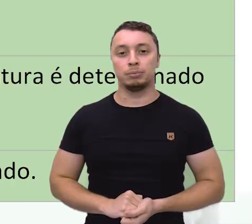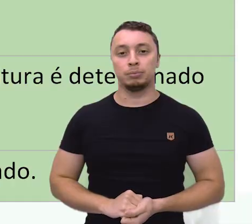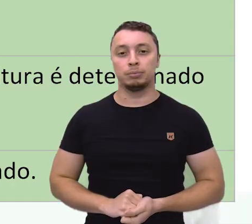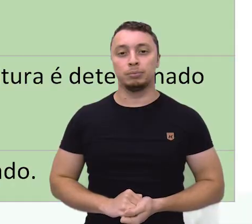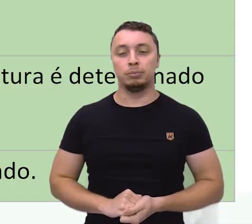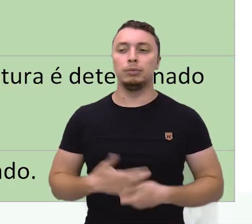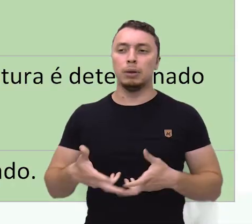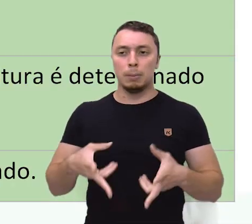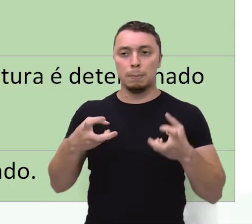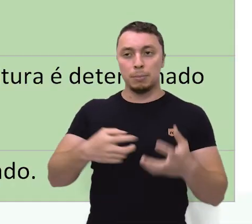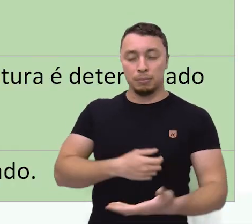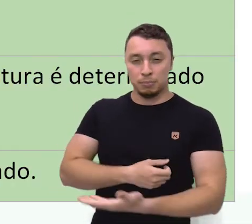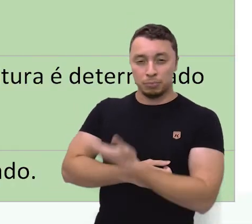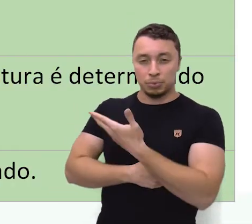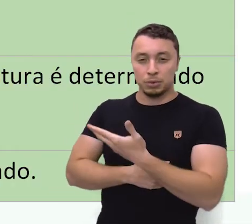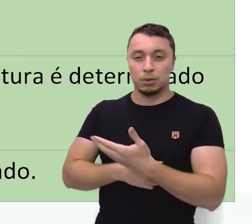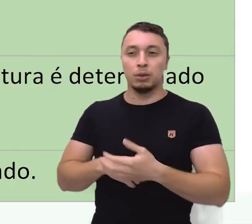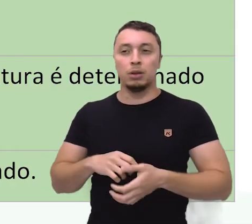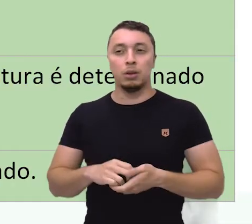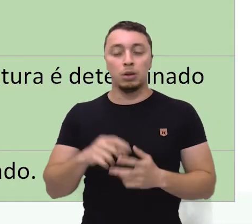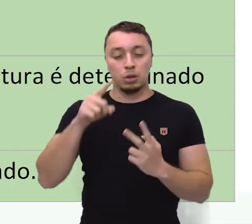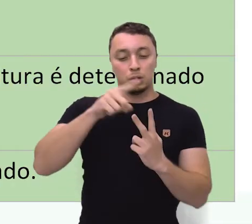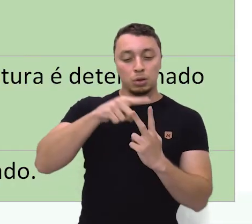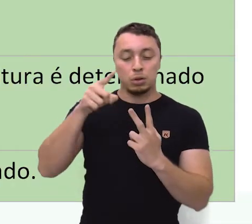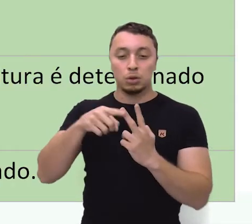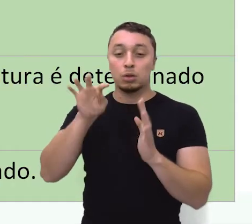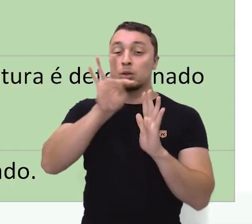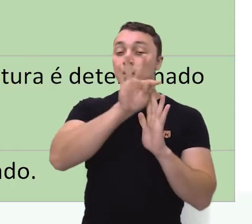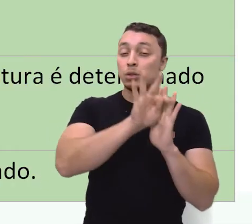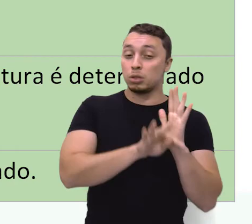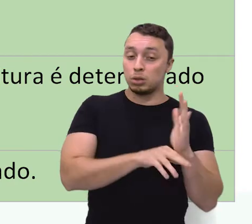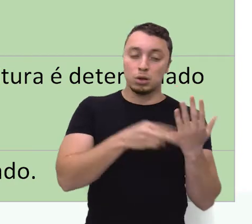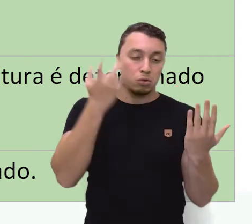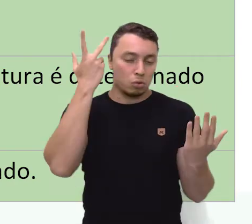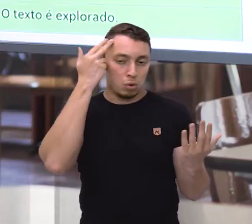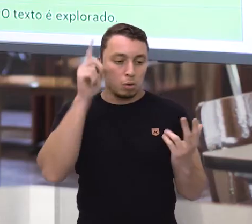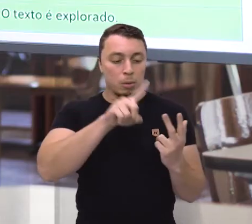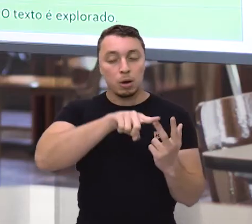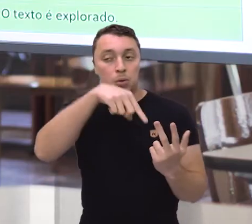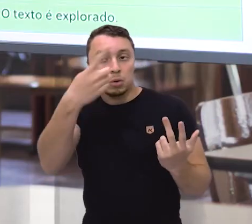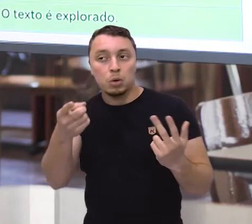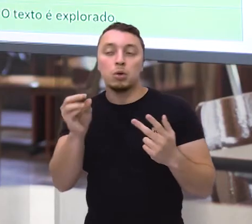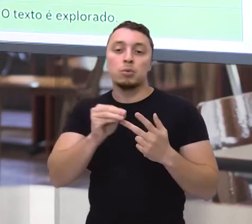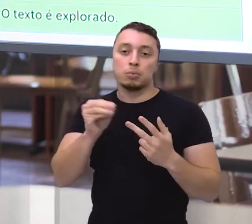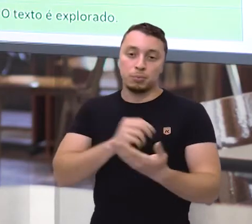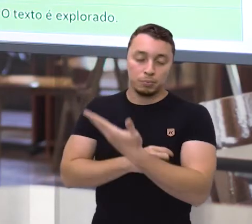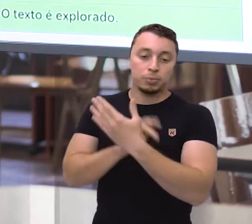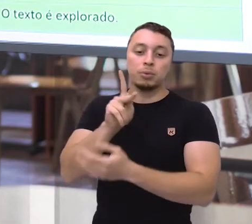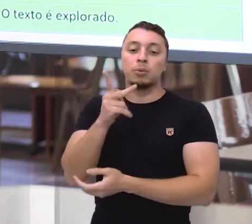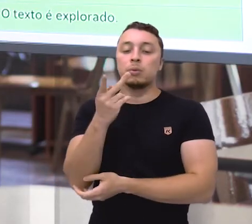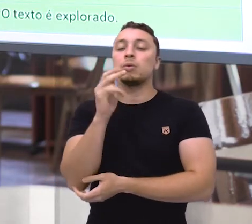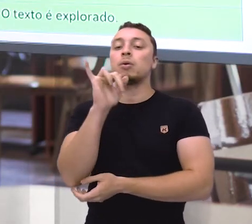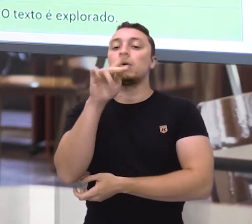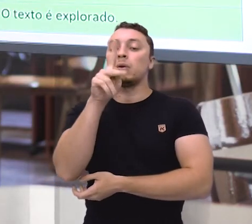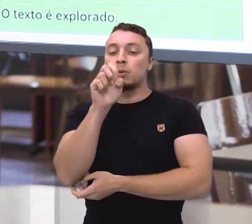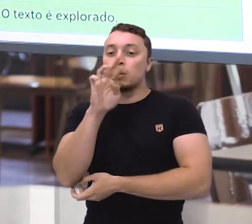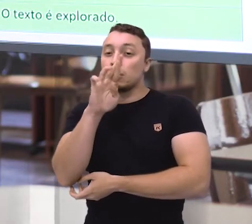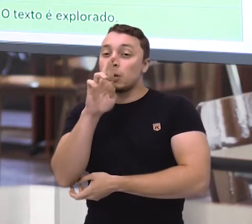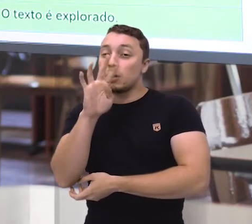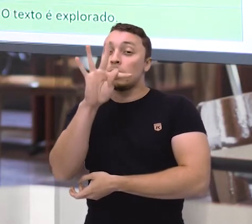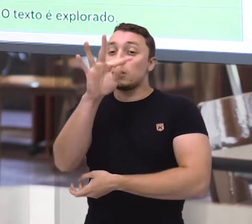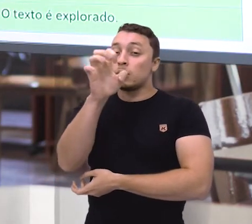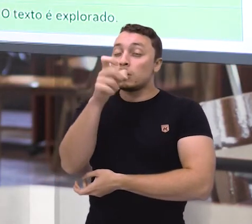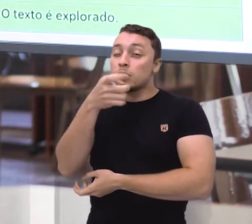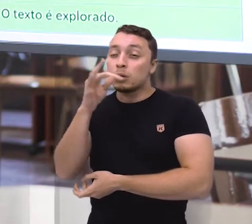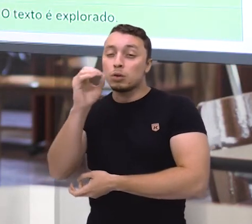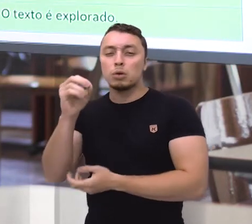Percebam aqui o paralelo entre o livro tradicional e o hipertexto. Qual a diferença de uma leitura